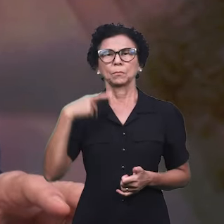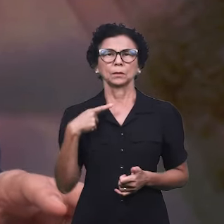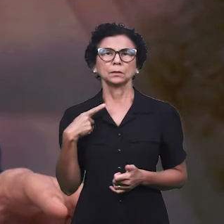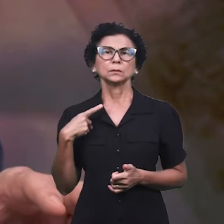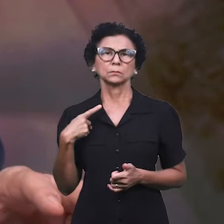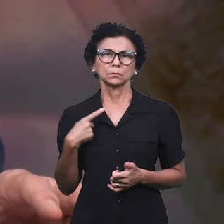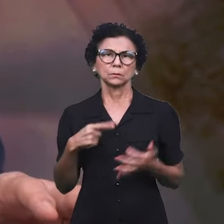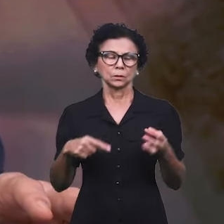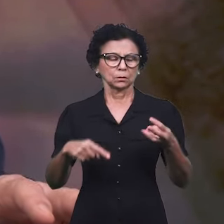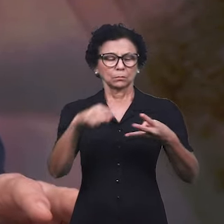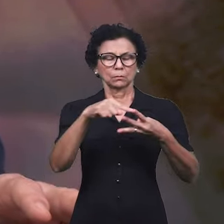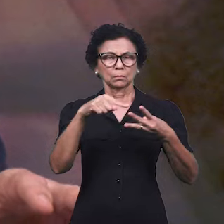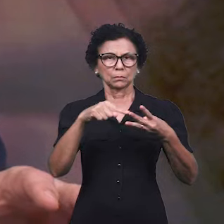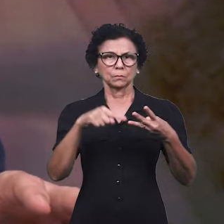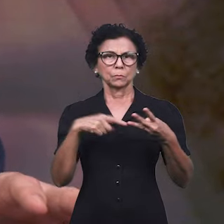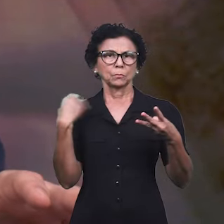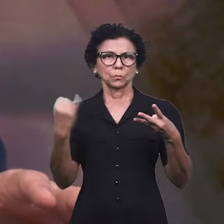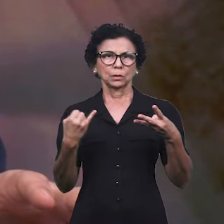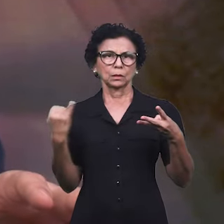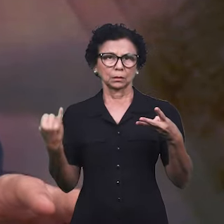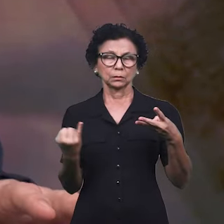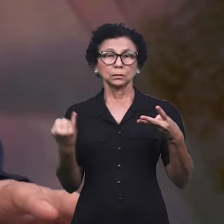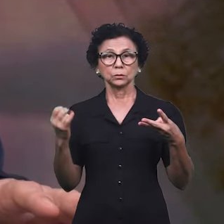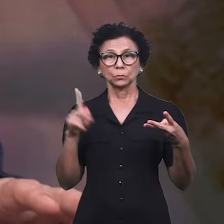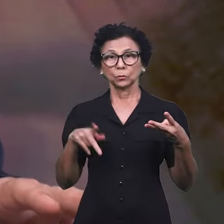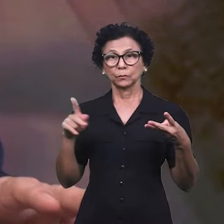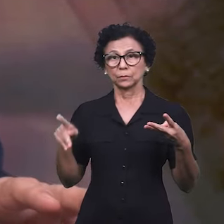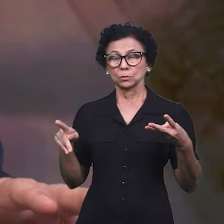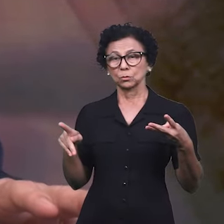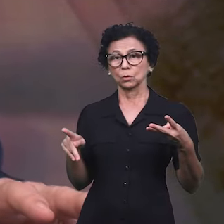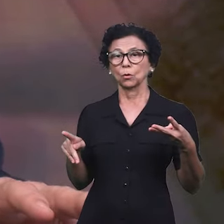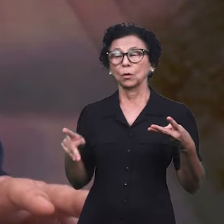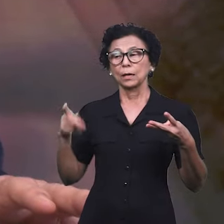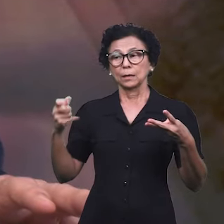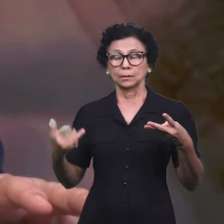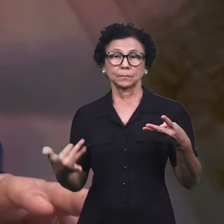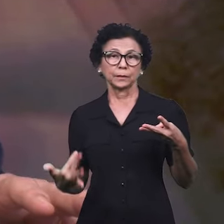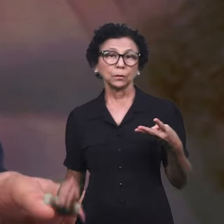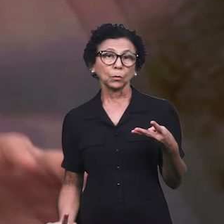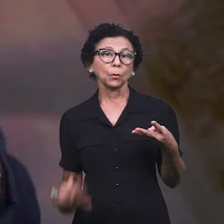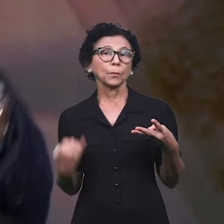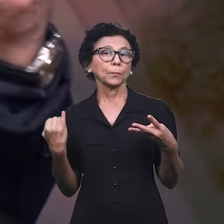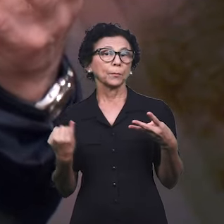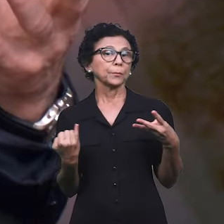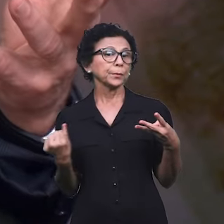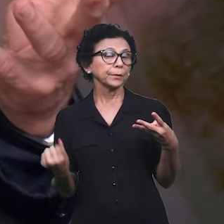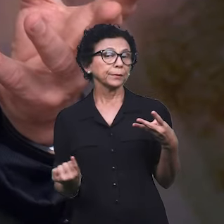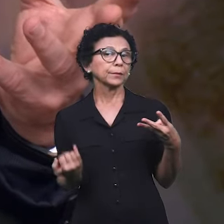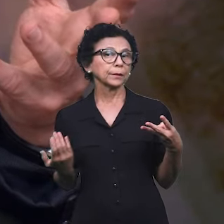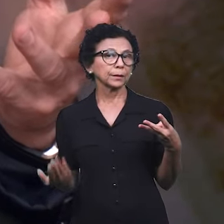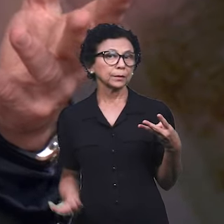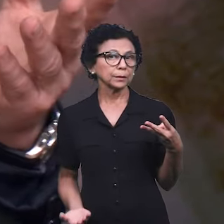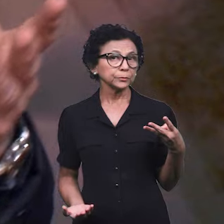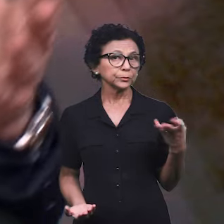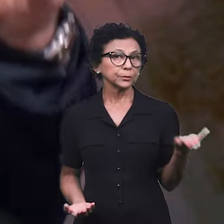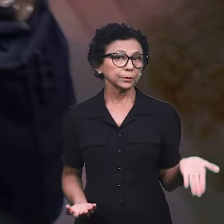professor Vinícius citou aqui, muito importantes, e porque Paulo, preso lá em